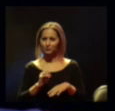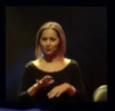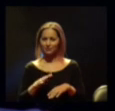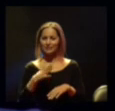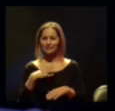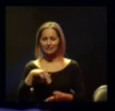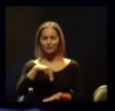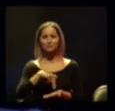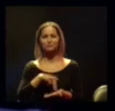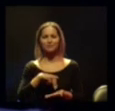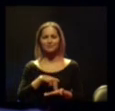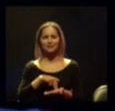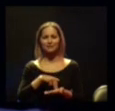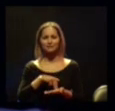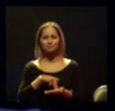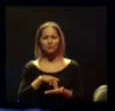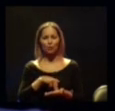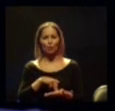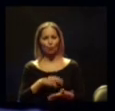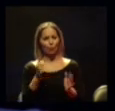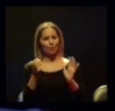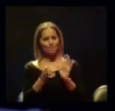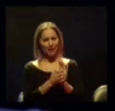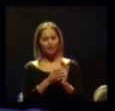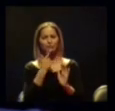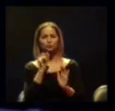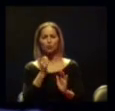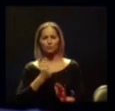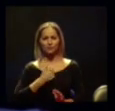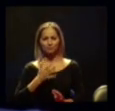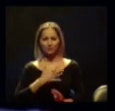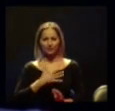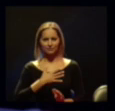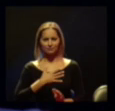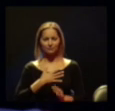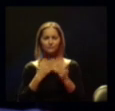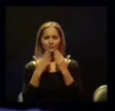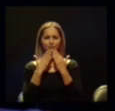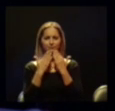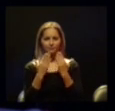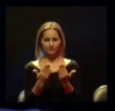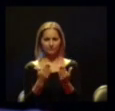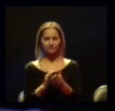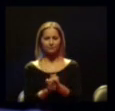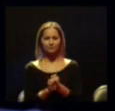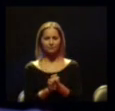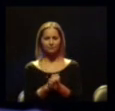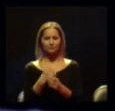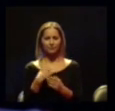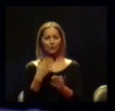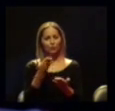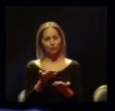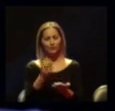estar presentes com as suas marcas e o nome das suas empresas. Um agradecimento que dirijo à